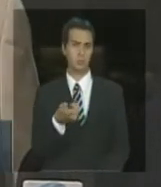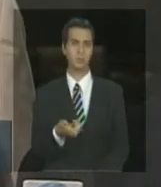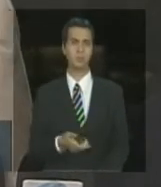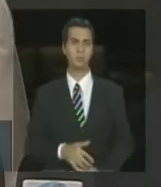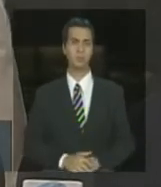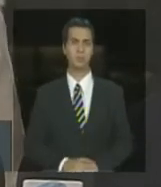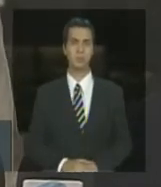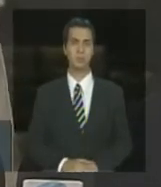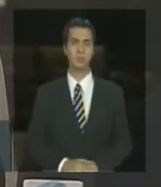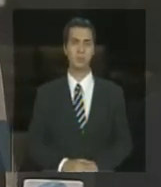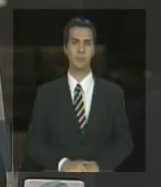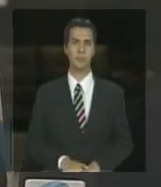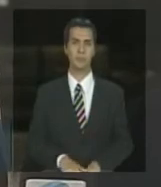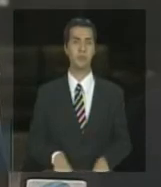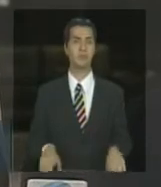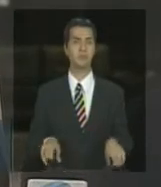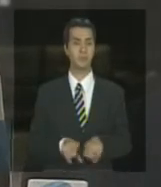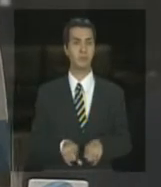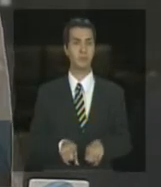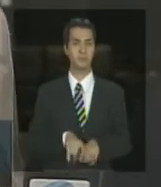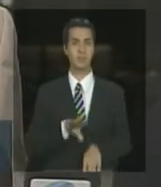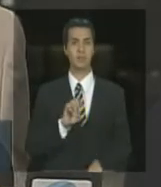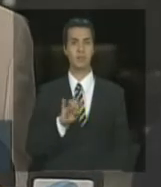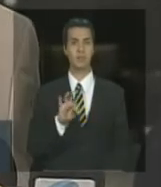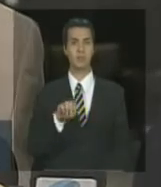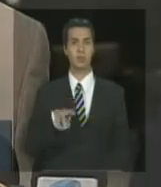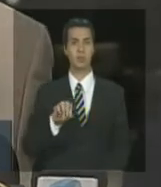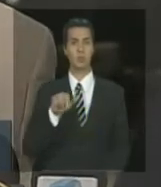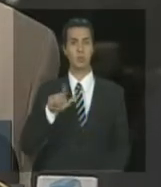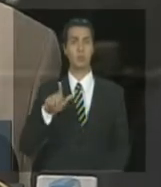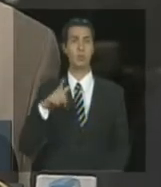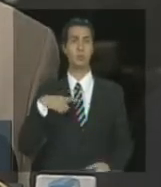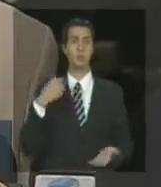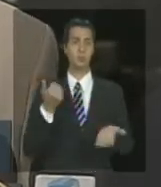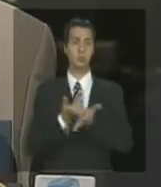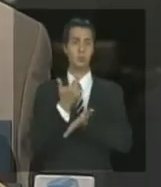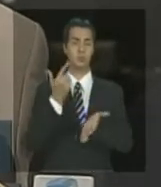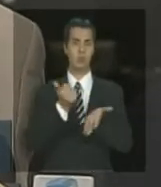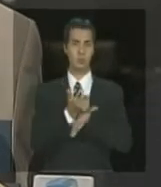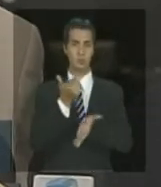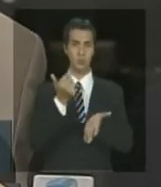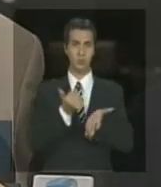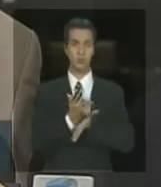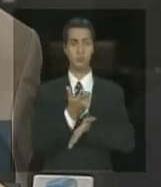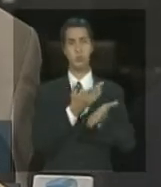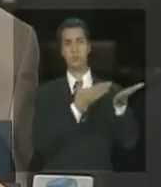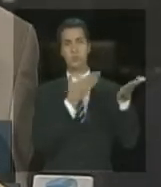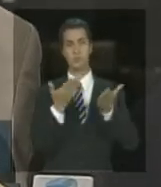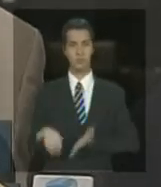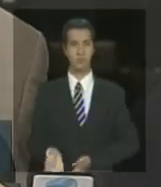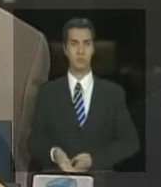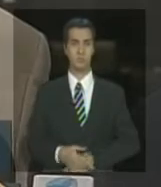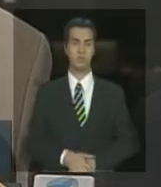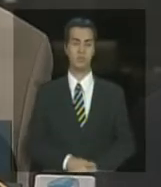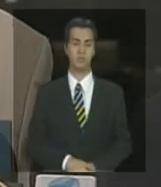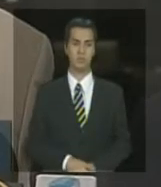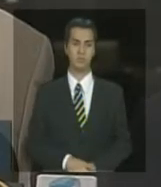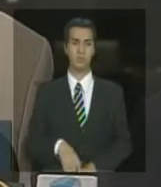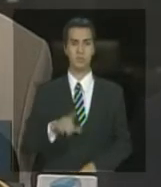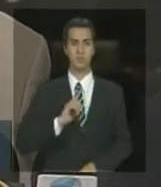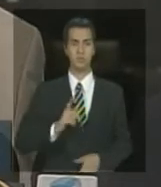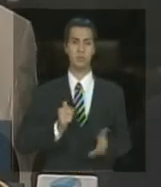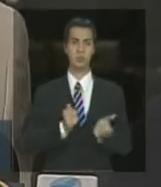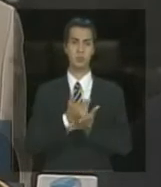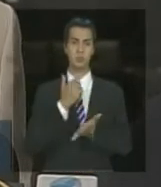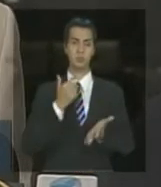outro lado, a importação de uma parcela do etanol dos Estados Unidos, uma importação líquida, ou seja, importa-se mais